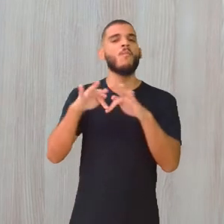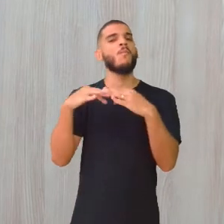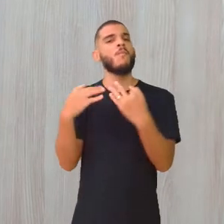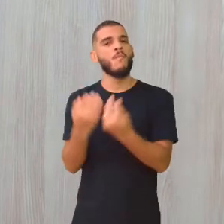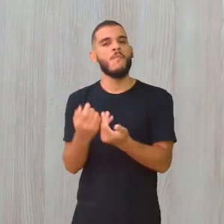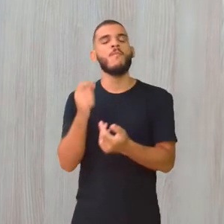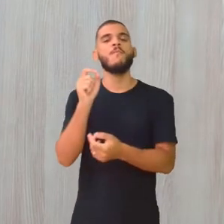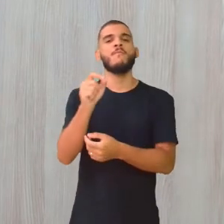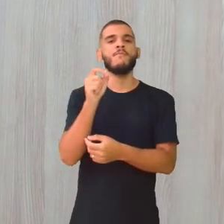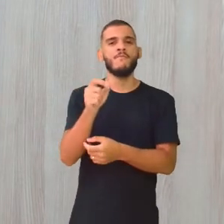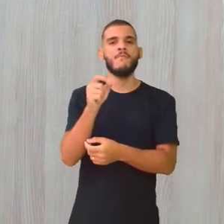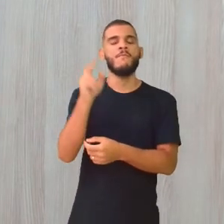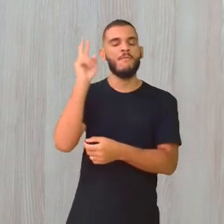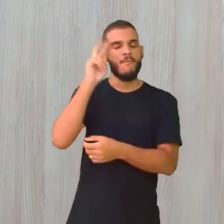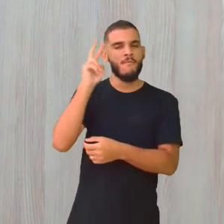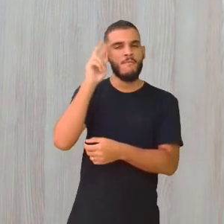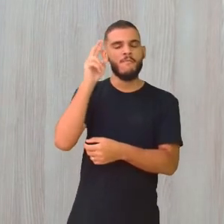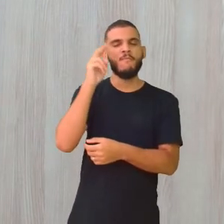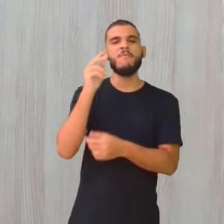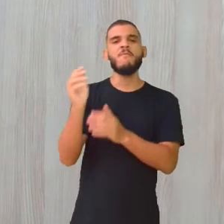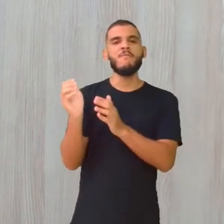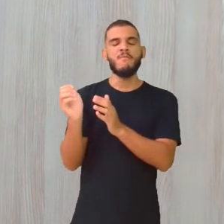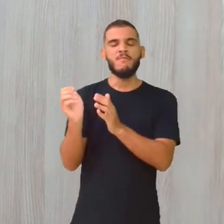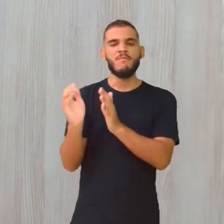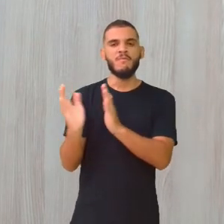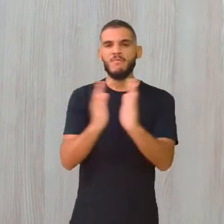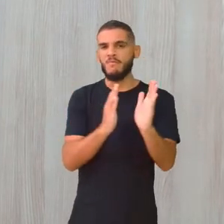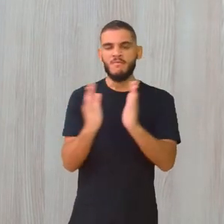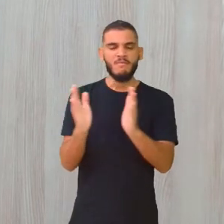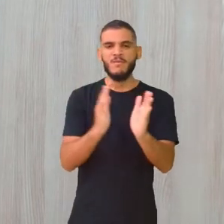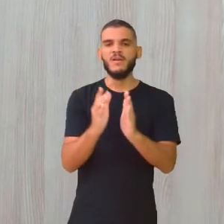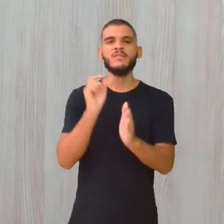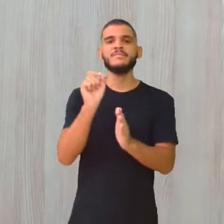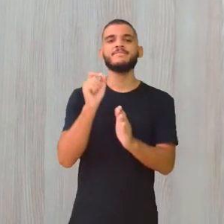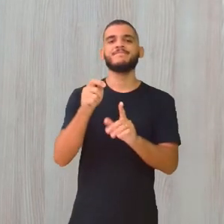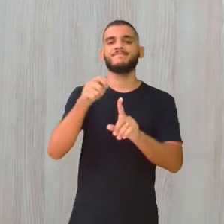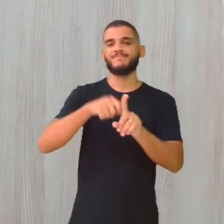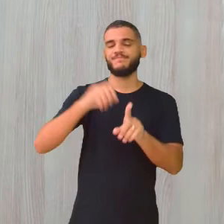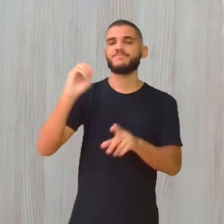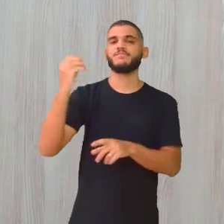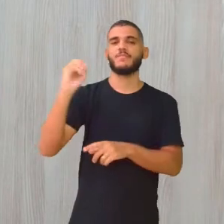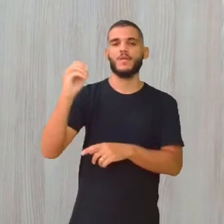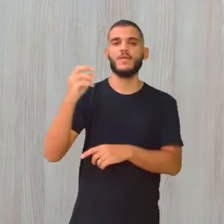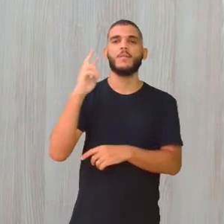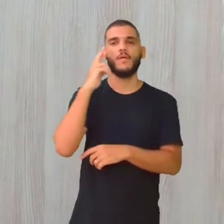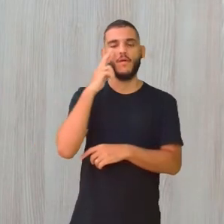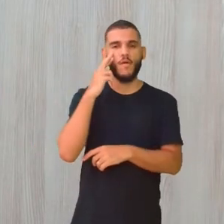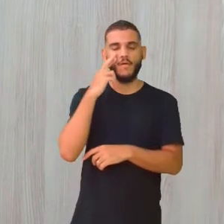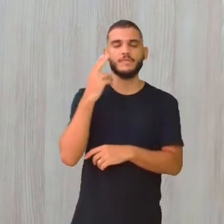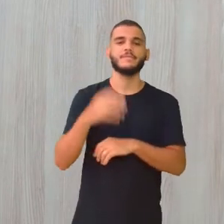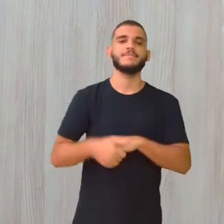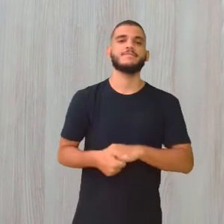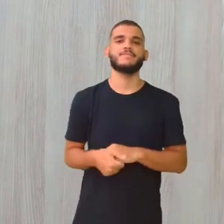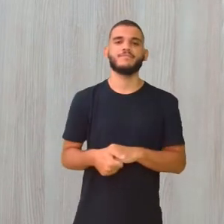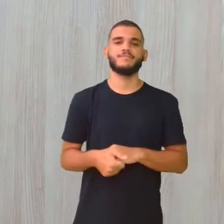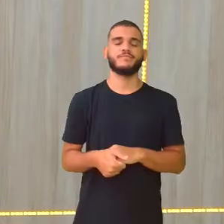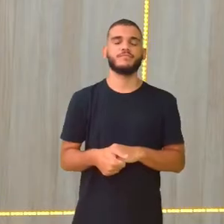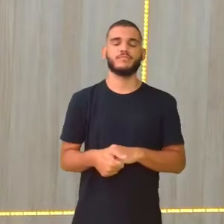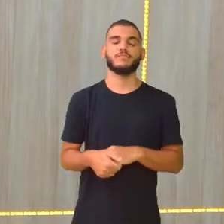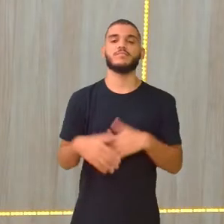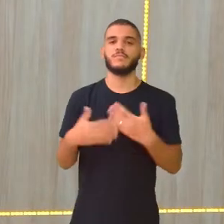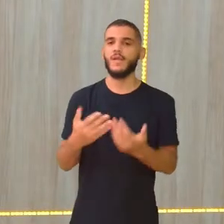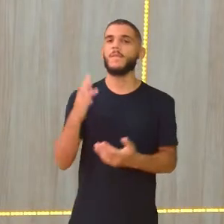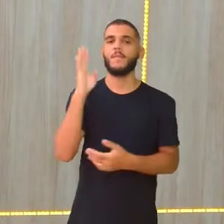aí essa questão do Outubro Rosa e dessa campanha de conscientização que acontece sempre. Tá certo, pessoal?